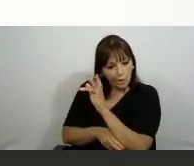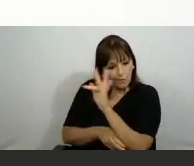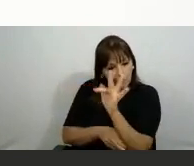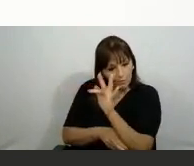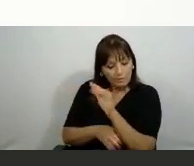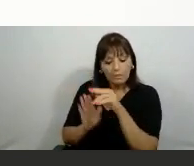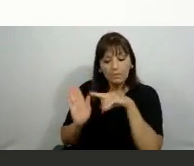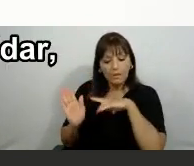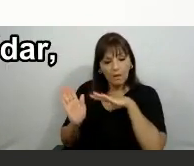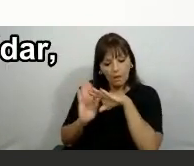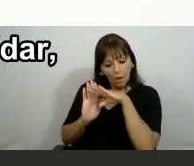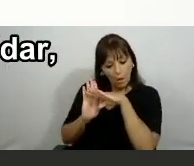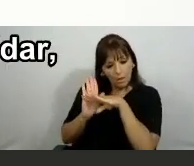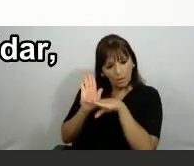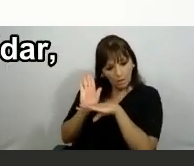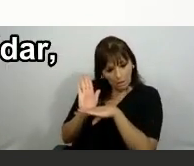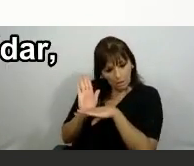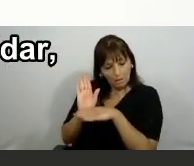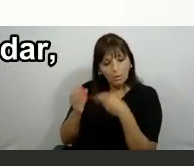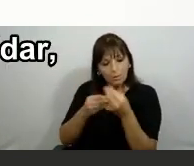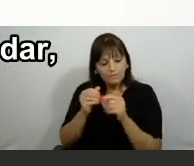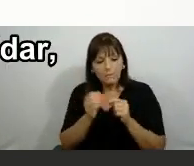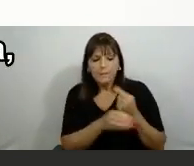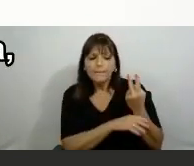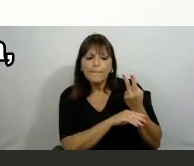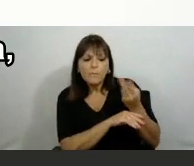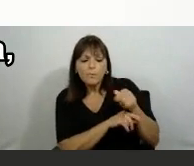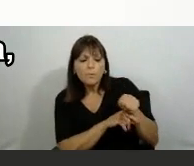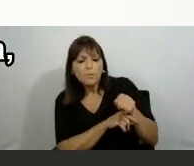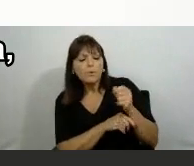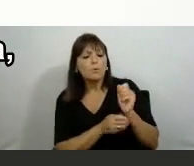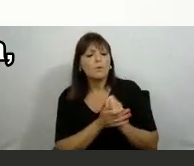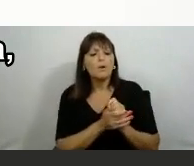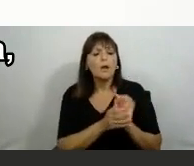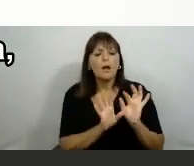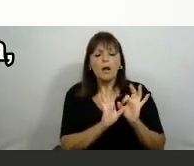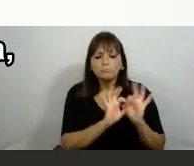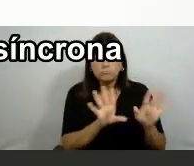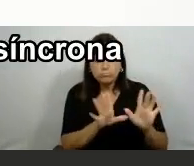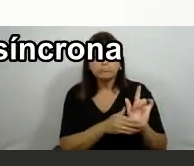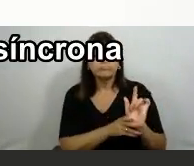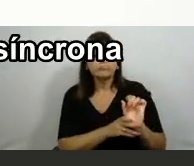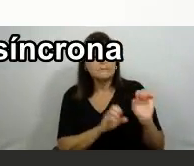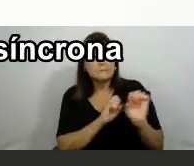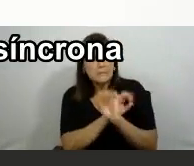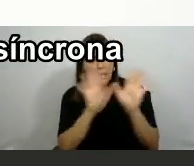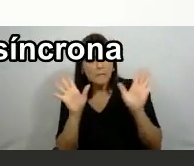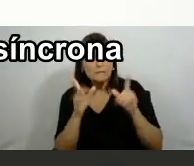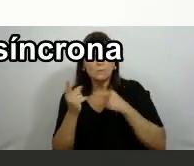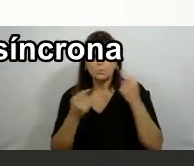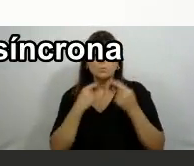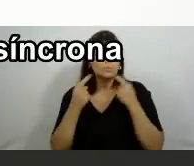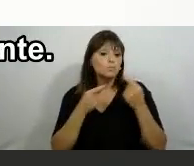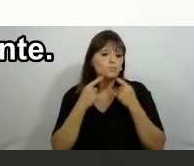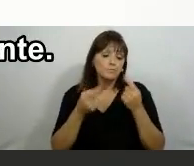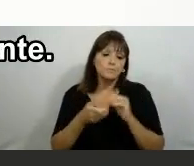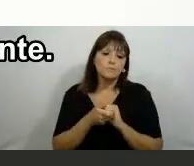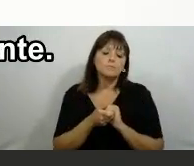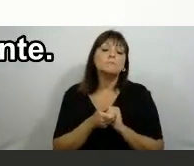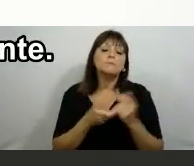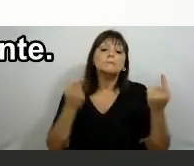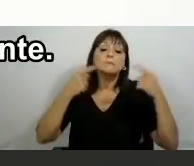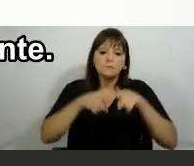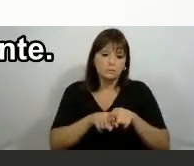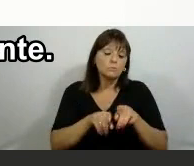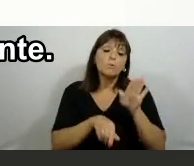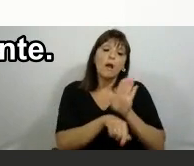fazer, e aí ela nos procura só para validar, tirar uma ou outra dúvida, e isso acontece até de forma assíncrona e ajudou bastante